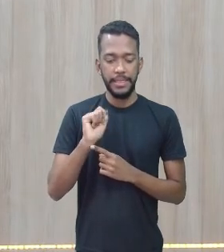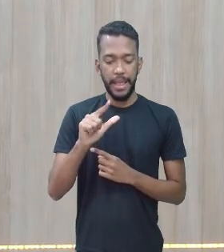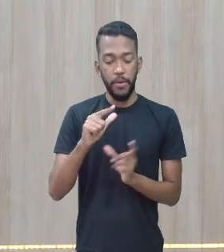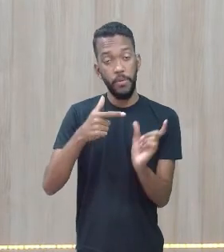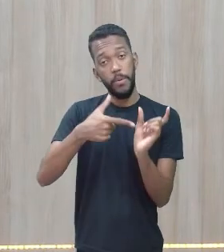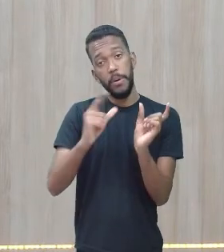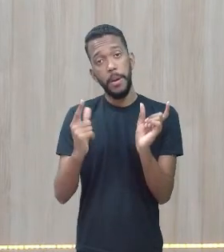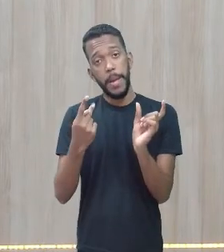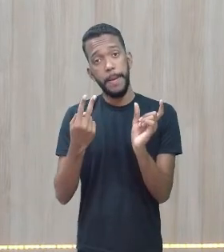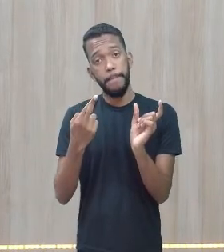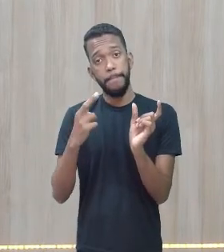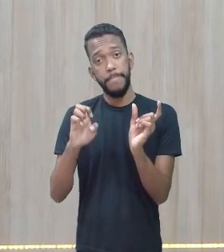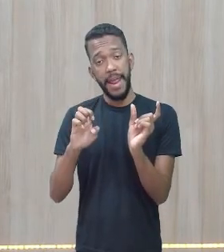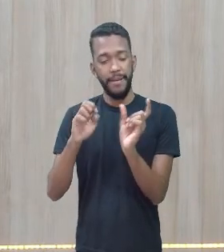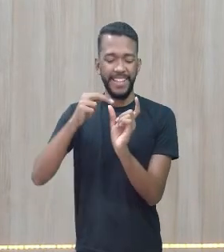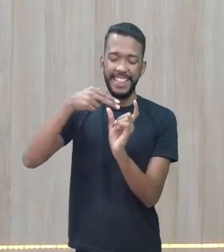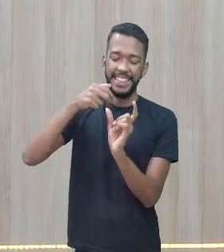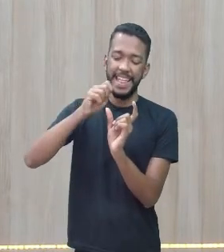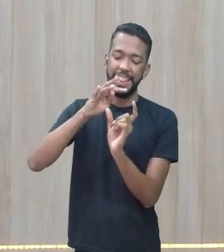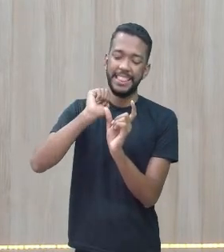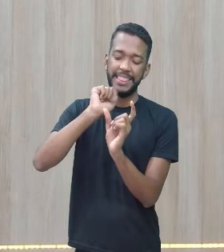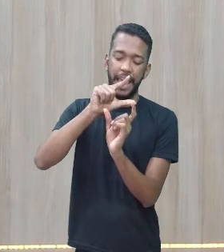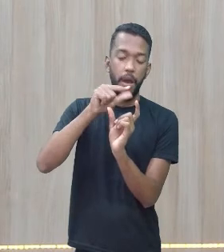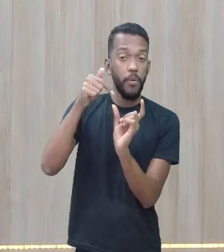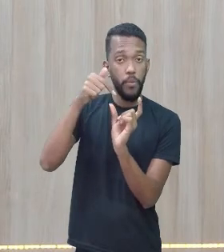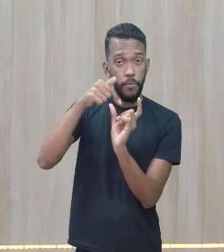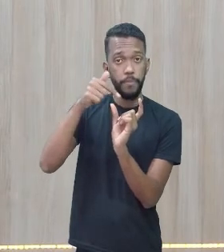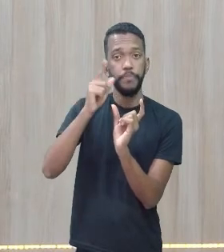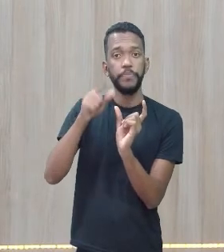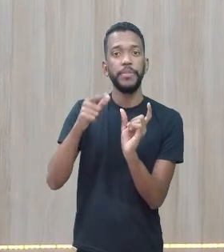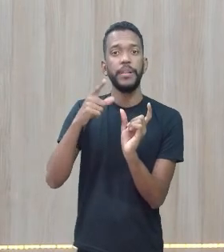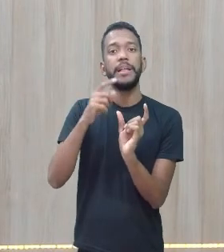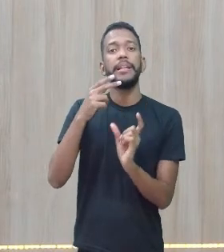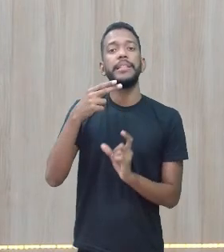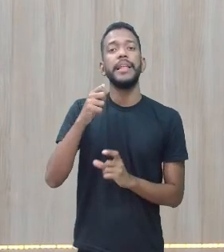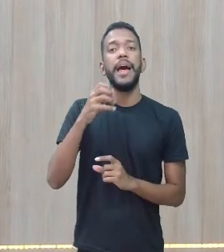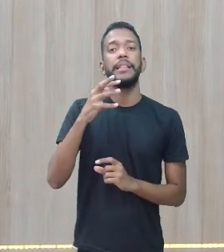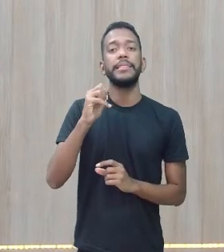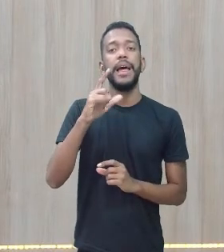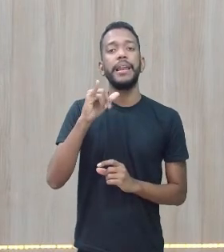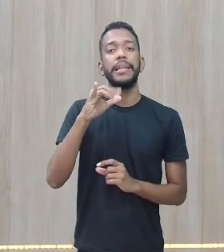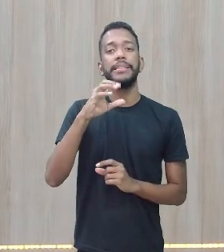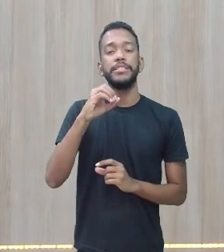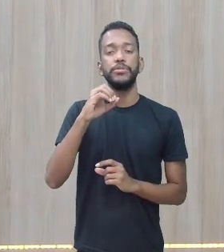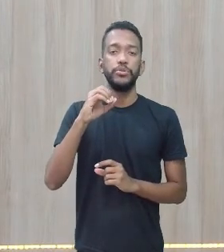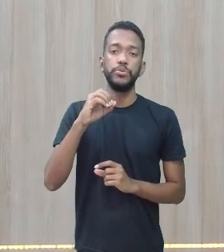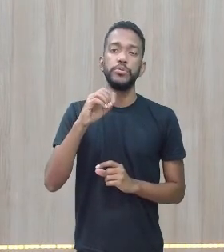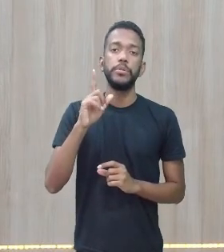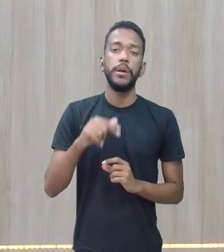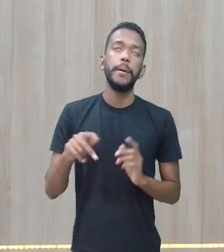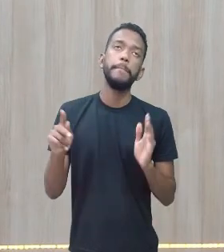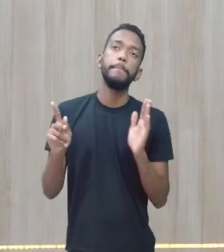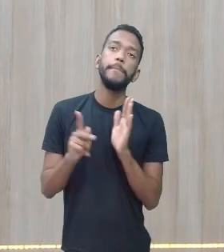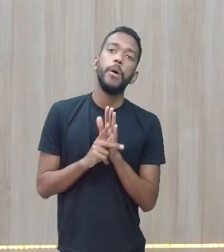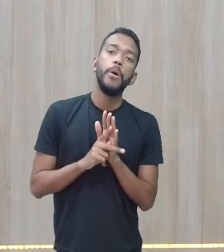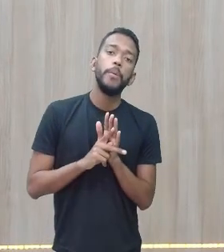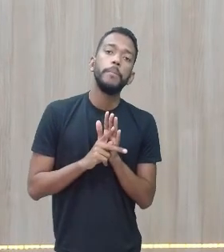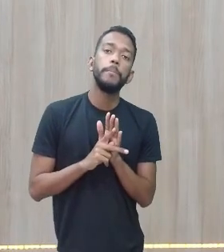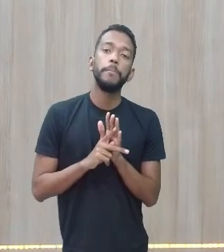palavra pré-natal. Natal vem de natalício, né? Natalício